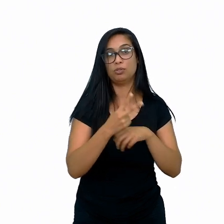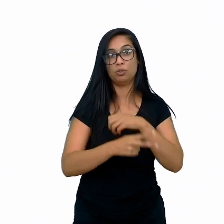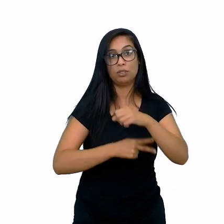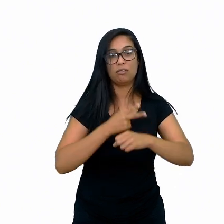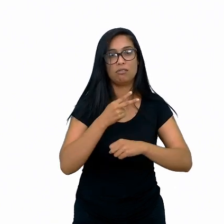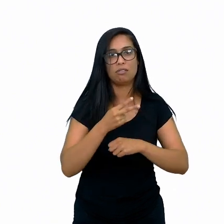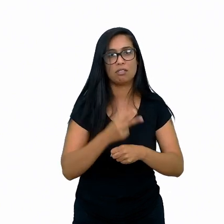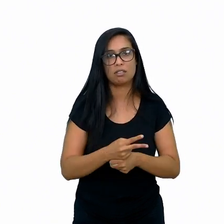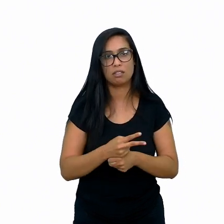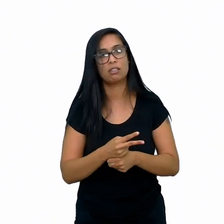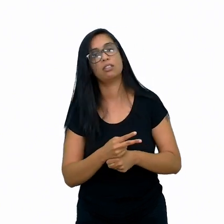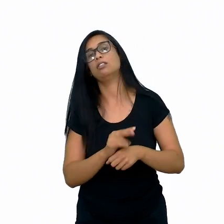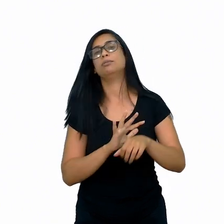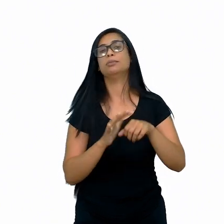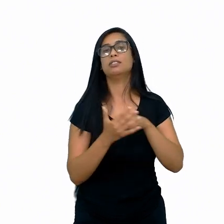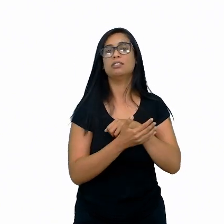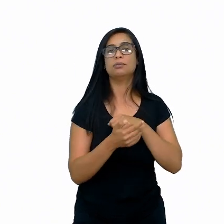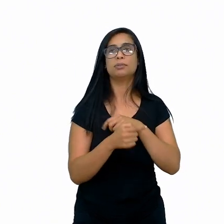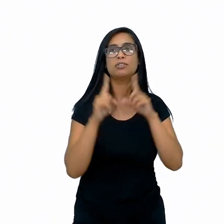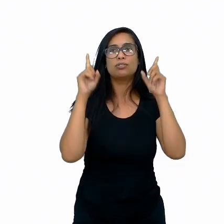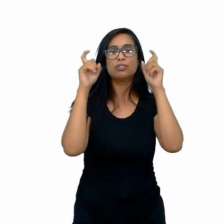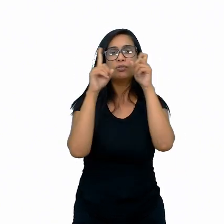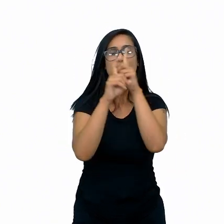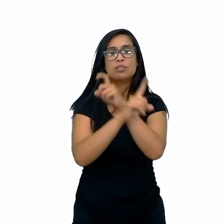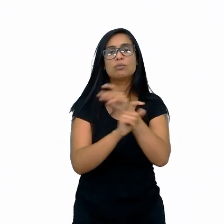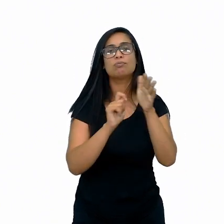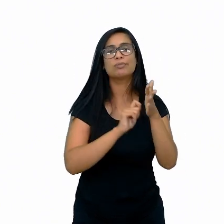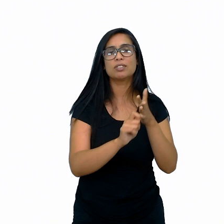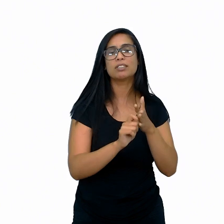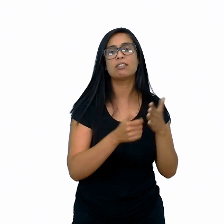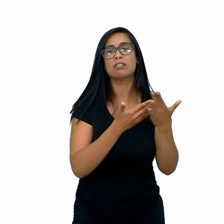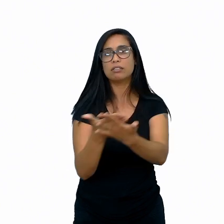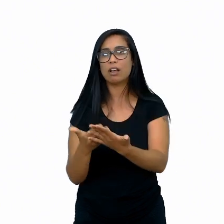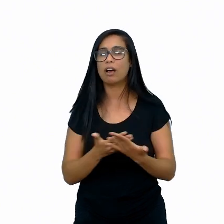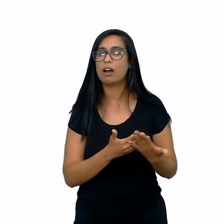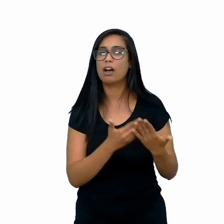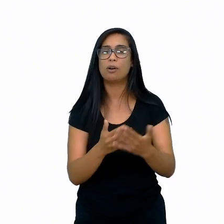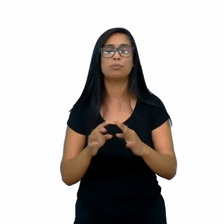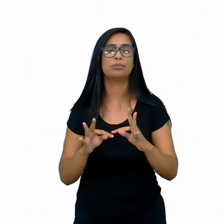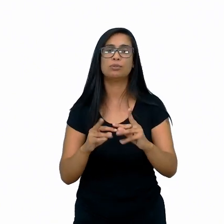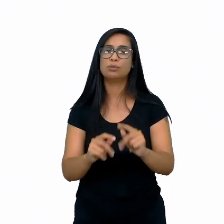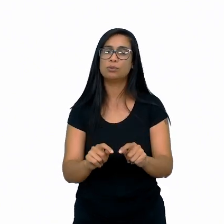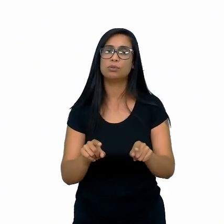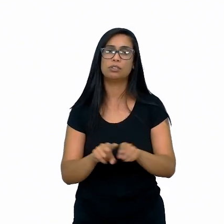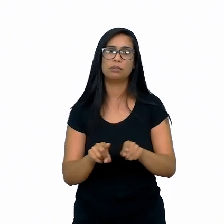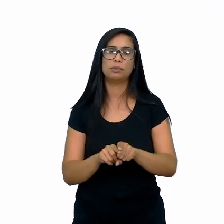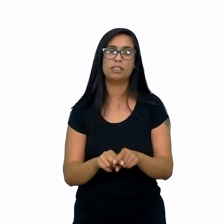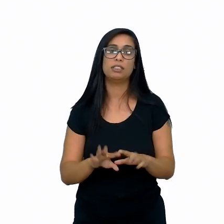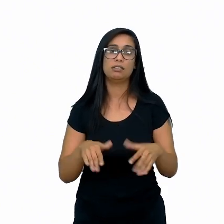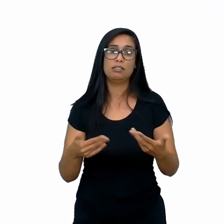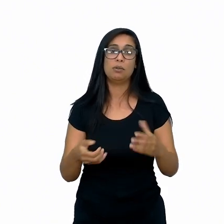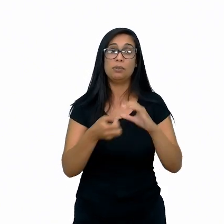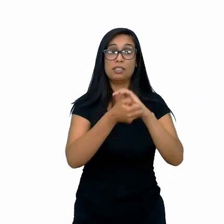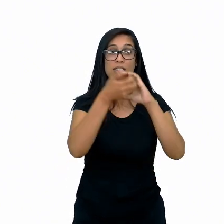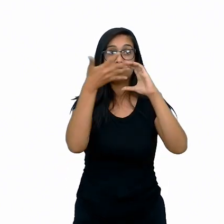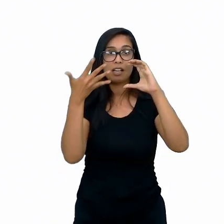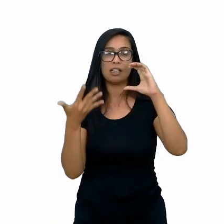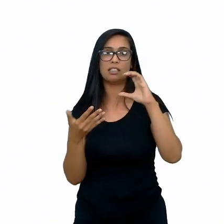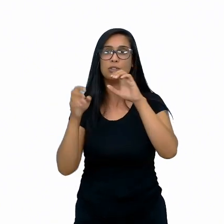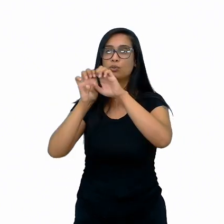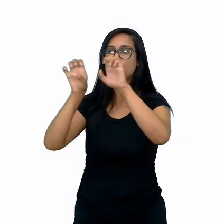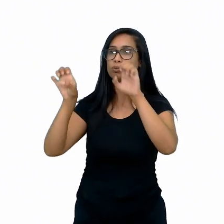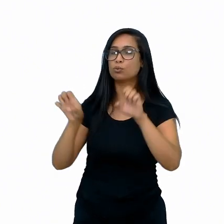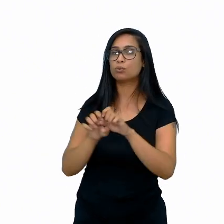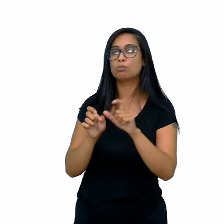anos. Dessa forma, é imprescindível que retomemos as características, a